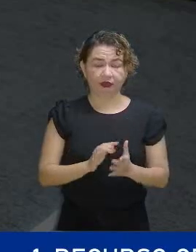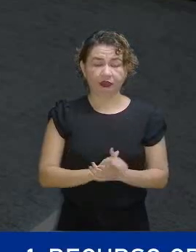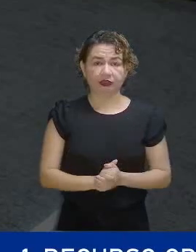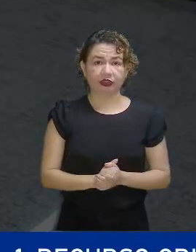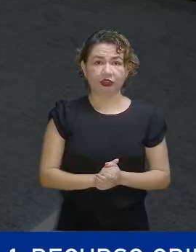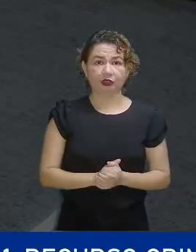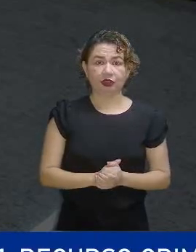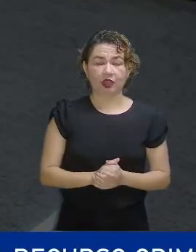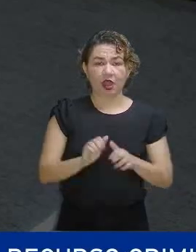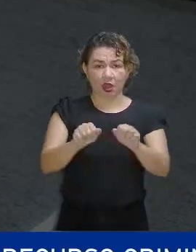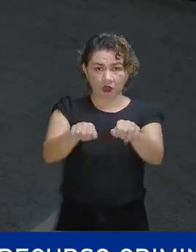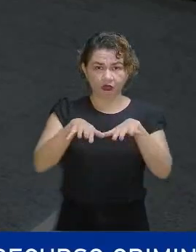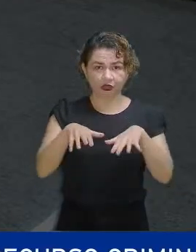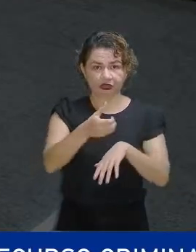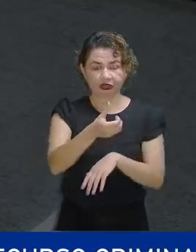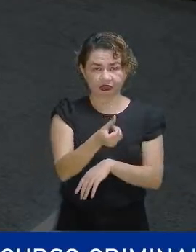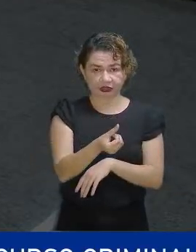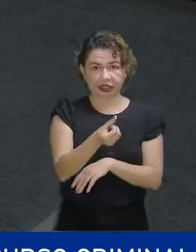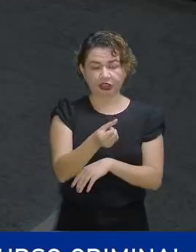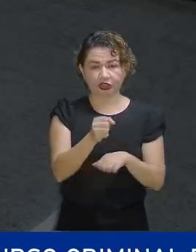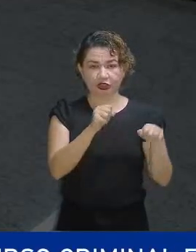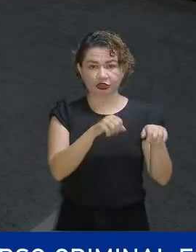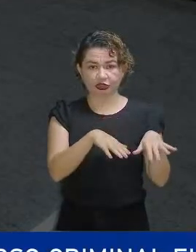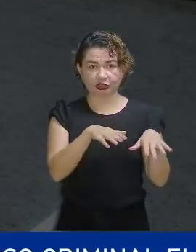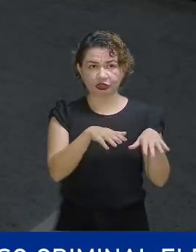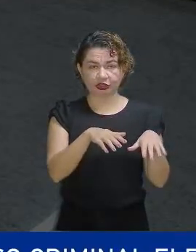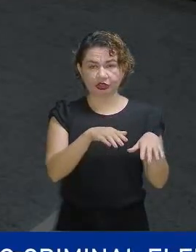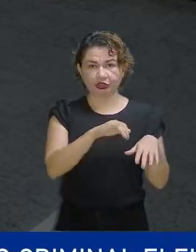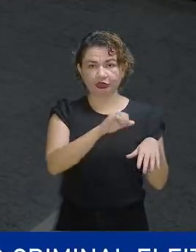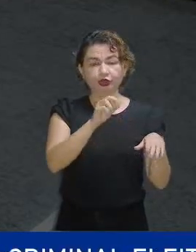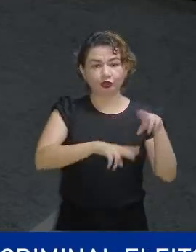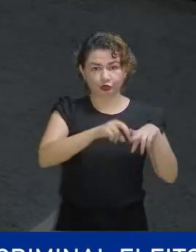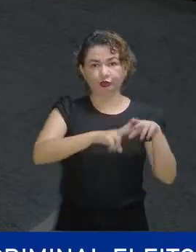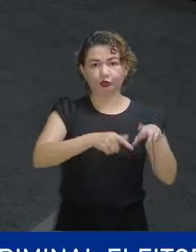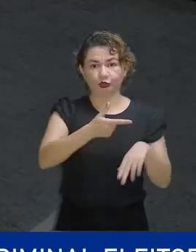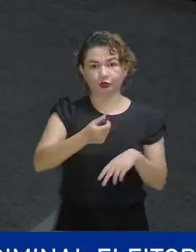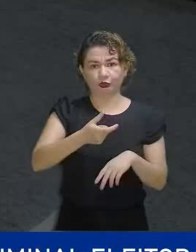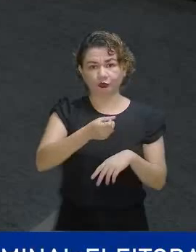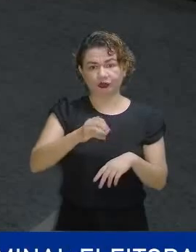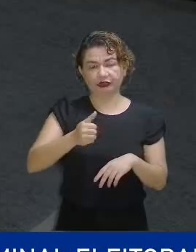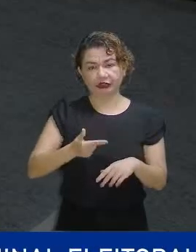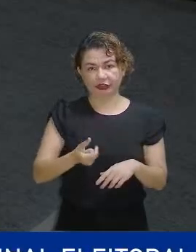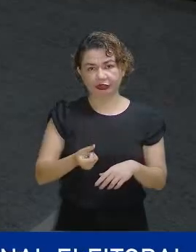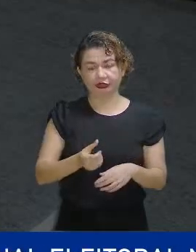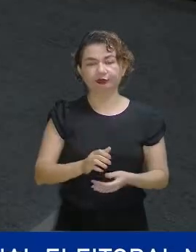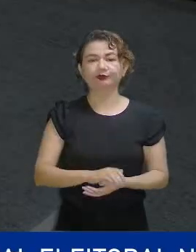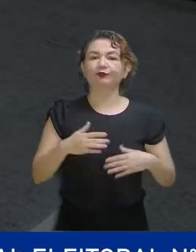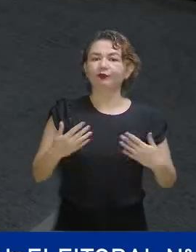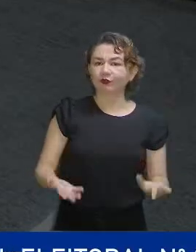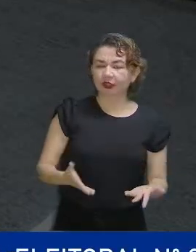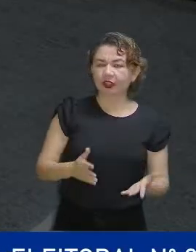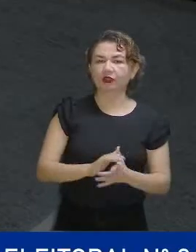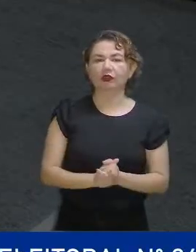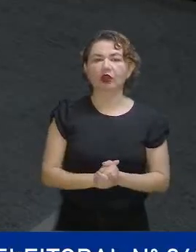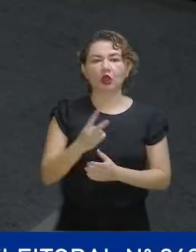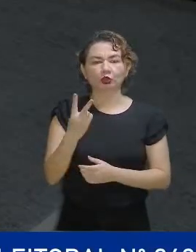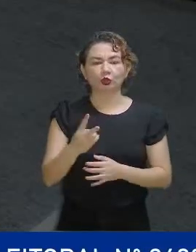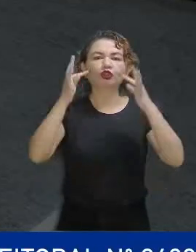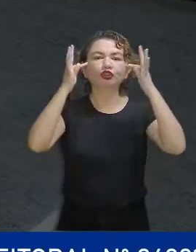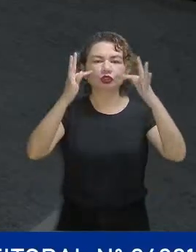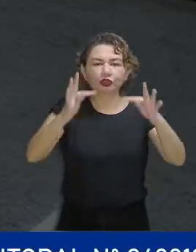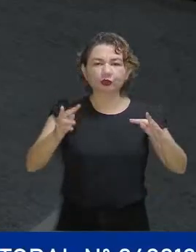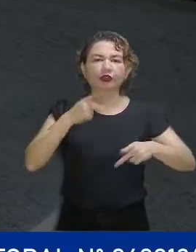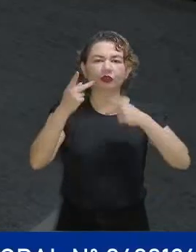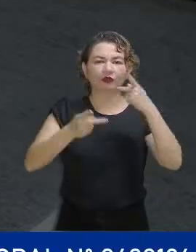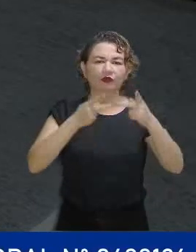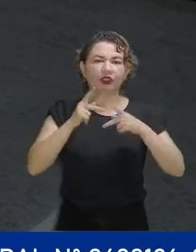realizada em 6/6/2026, colheu-se o interrogatório do réu. Ouviram-se duas testemunhas, apresentaram-se as alegações